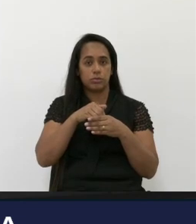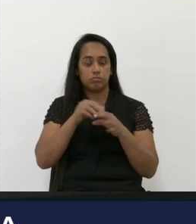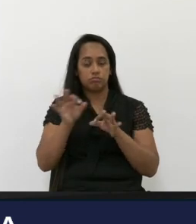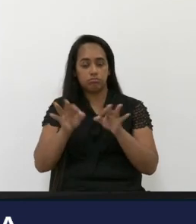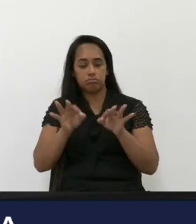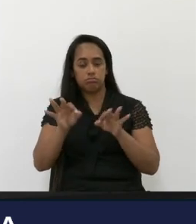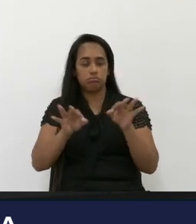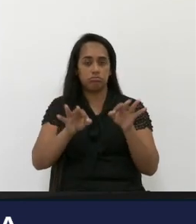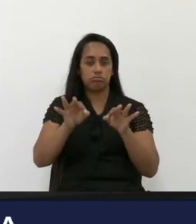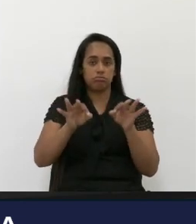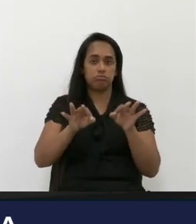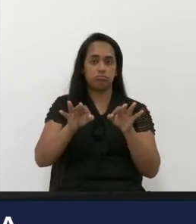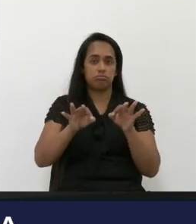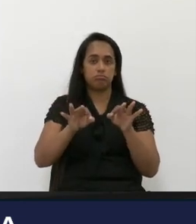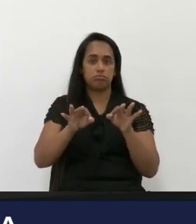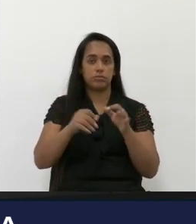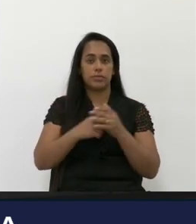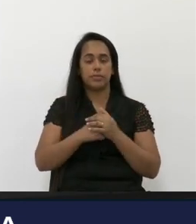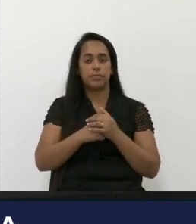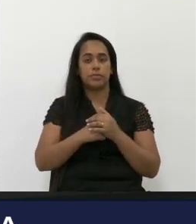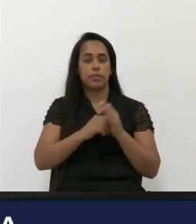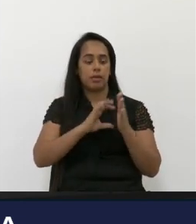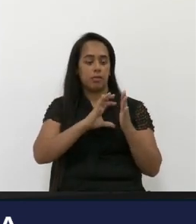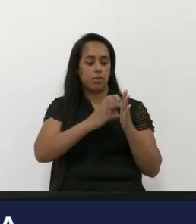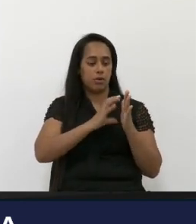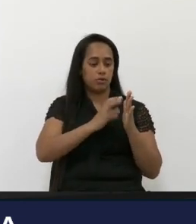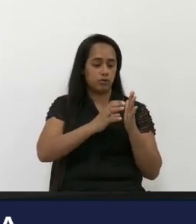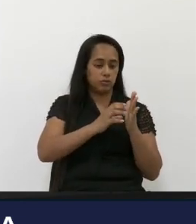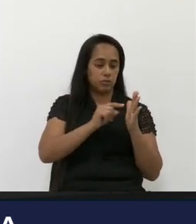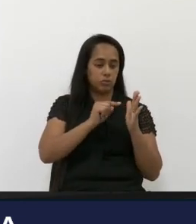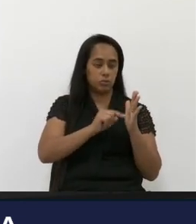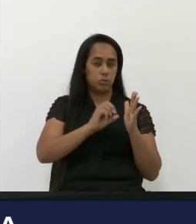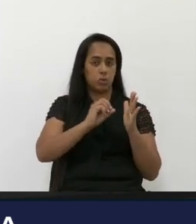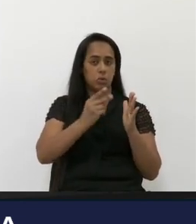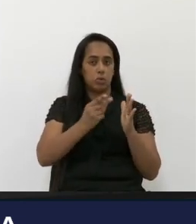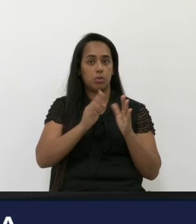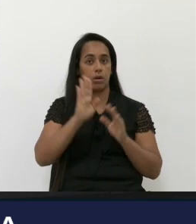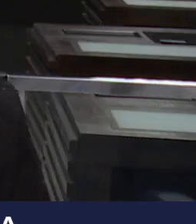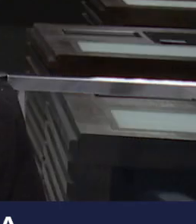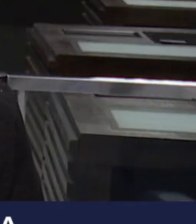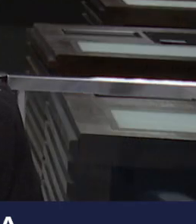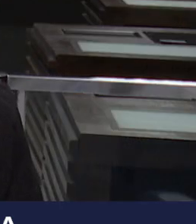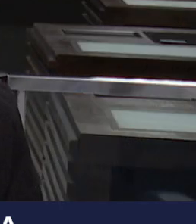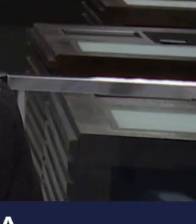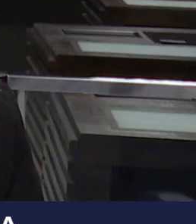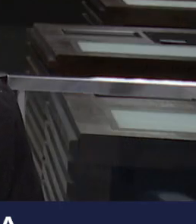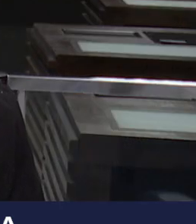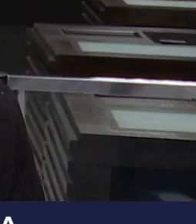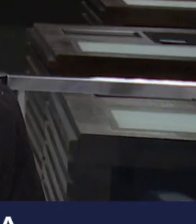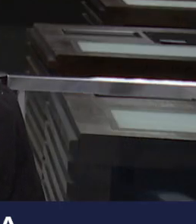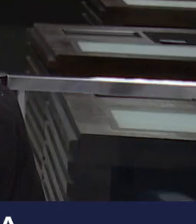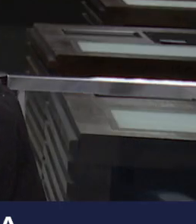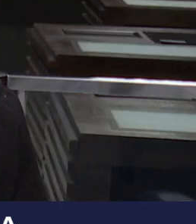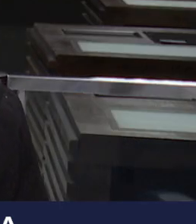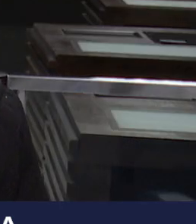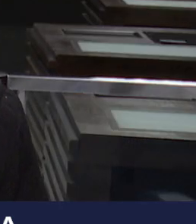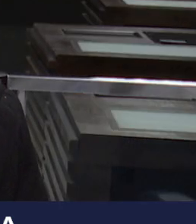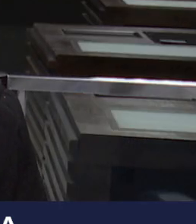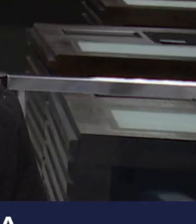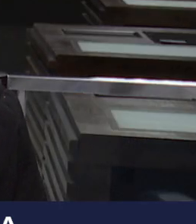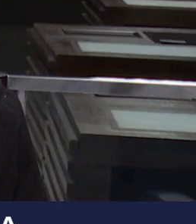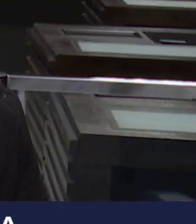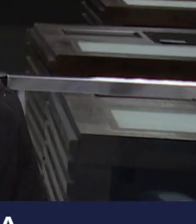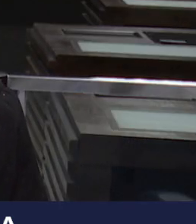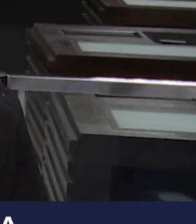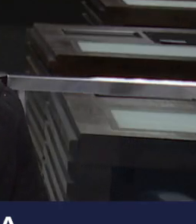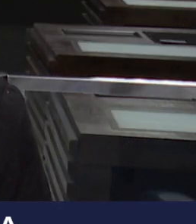à divulgação de fake News cujas punições devem ficar mais rigorosas a legislação eleitoral foi alterada né